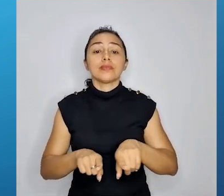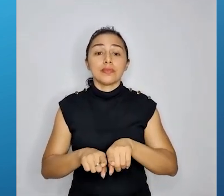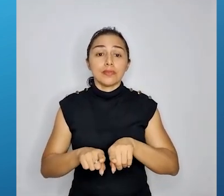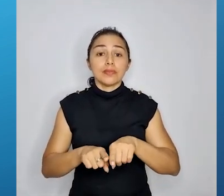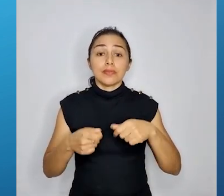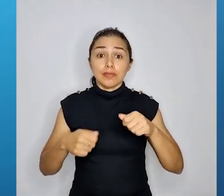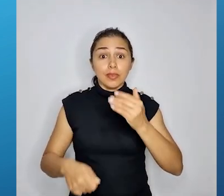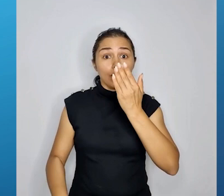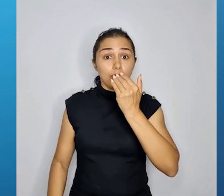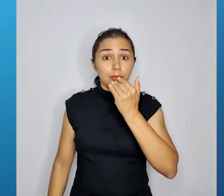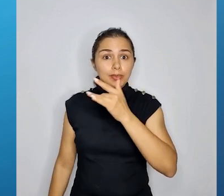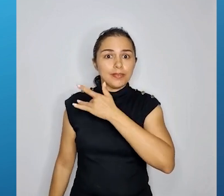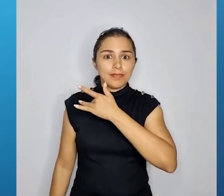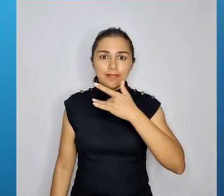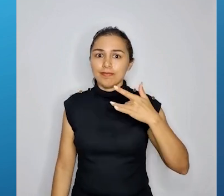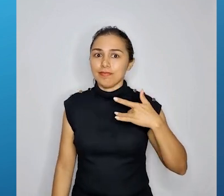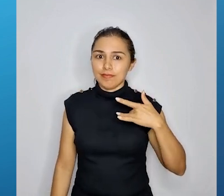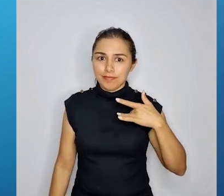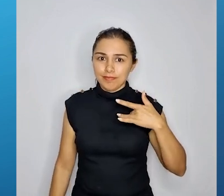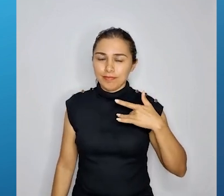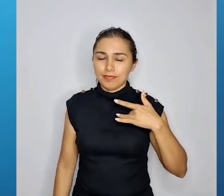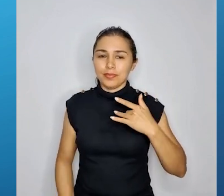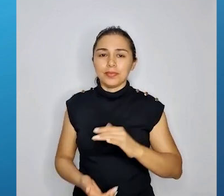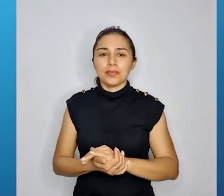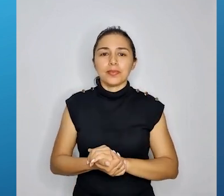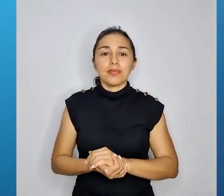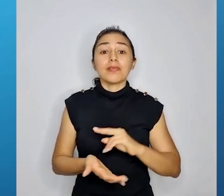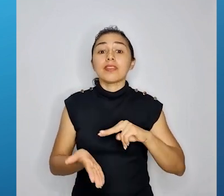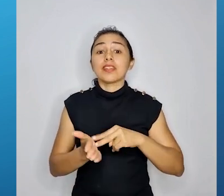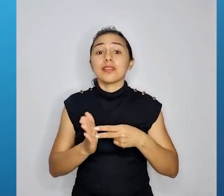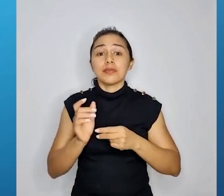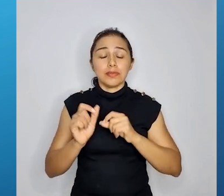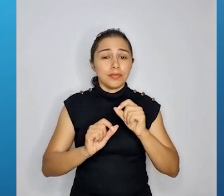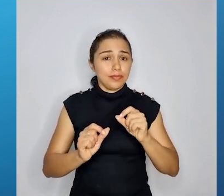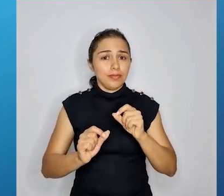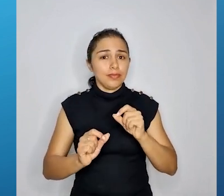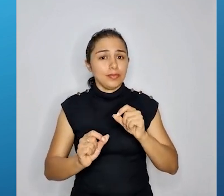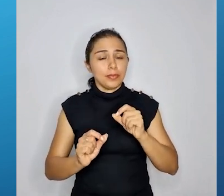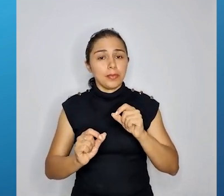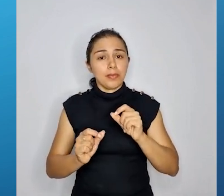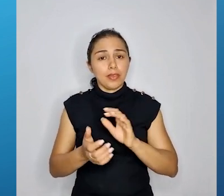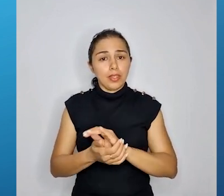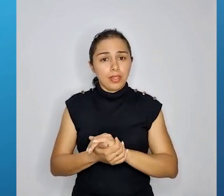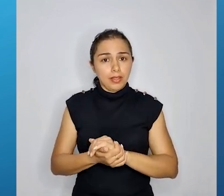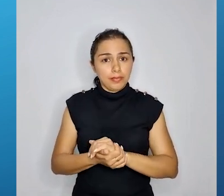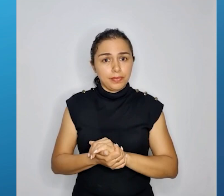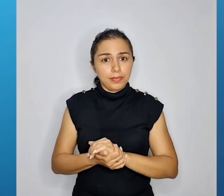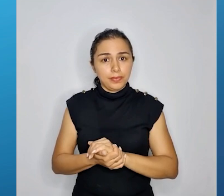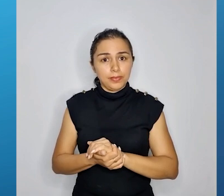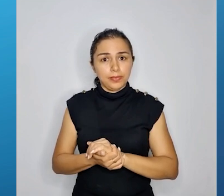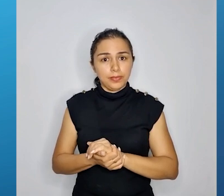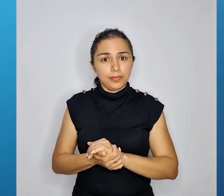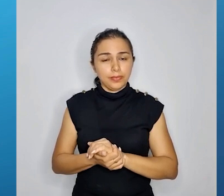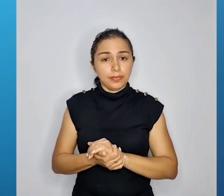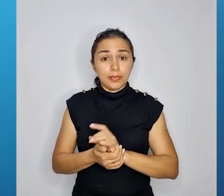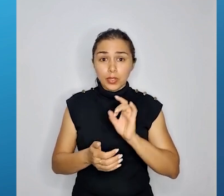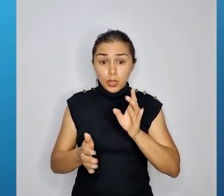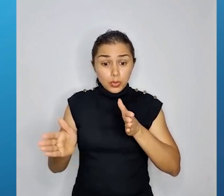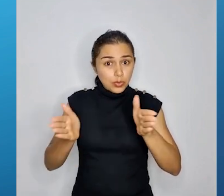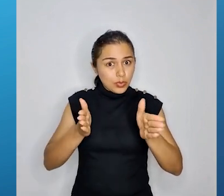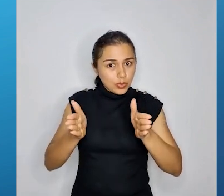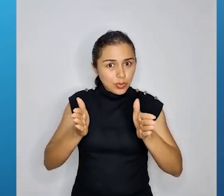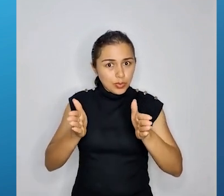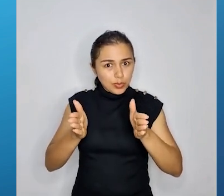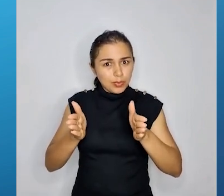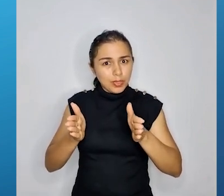uma alimentação saudável, isso não quer dizer que essa alimentação saudável ele seja só naquele período véspera